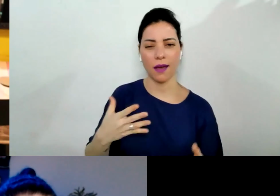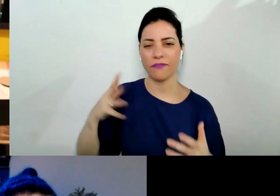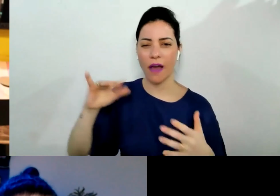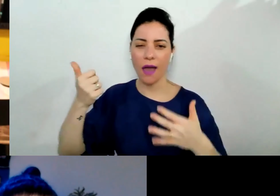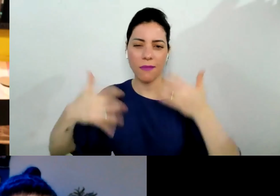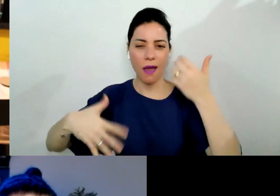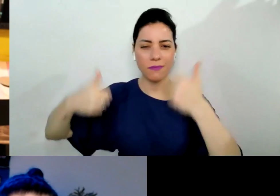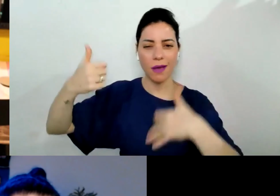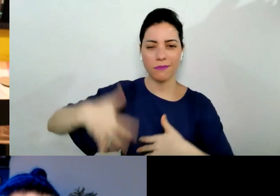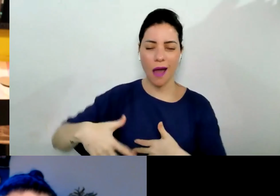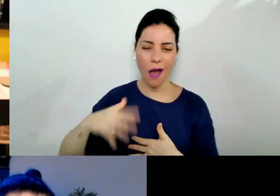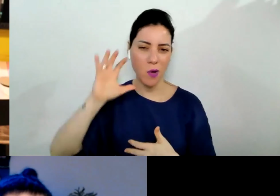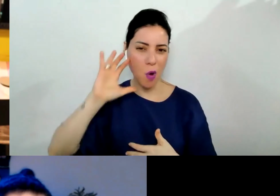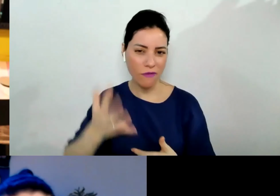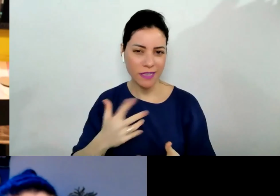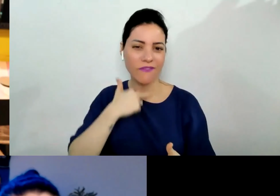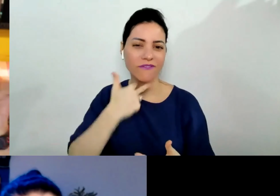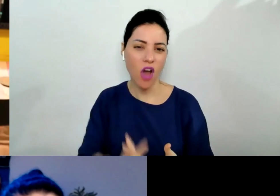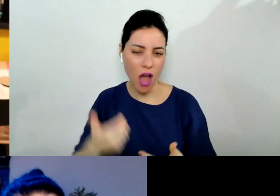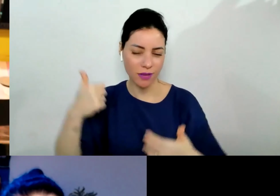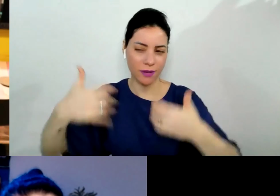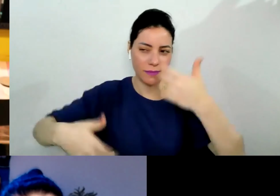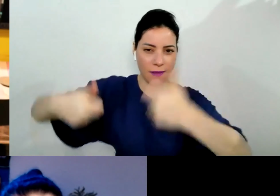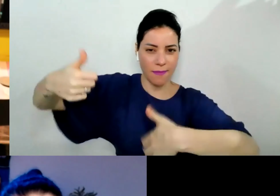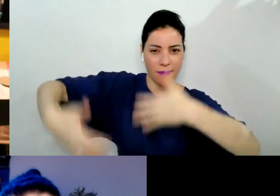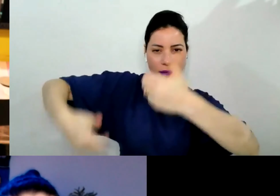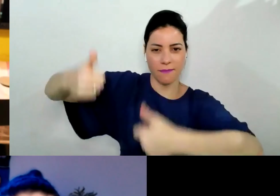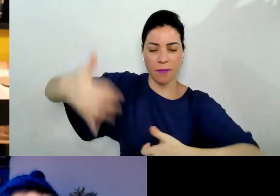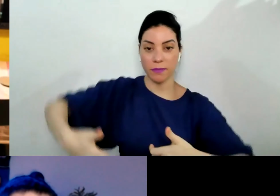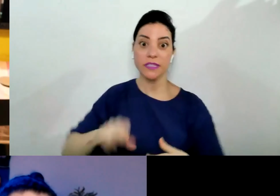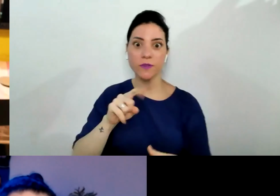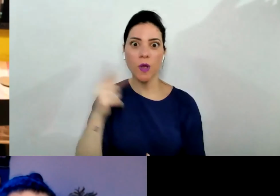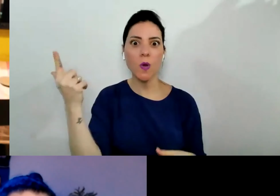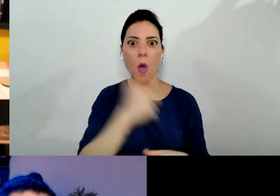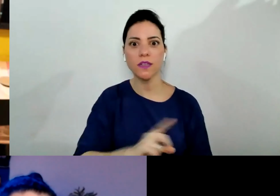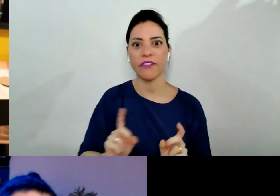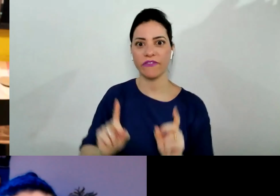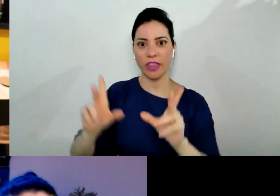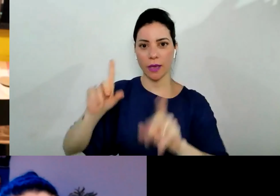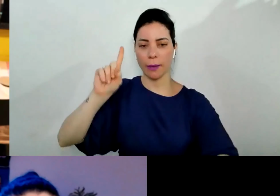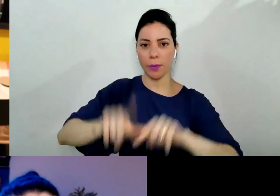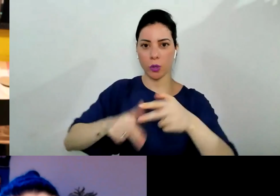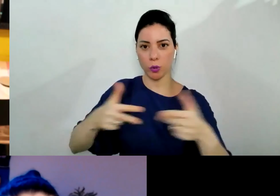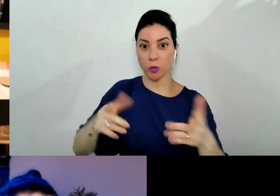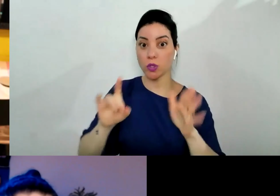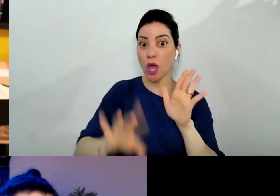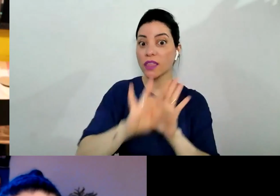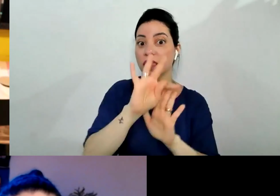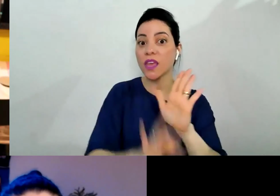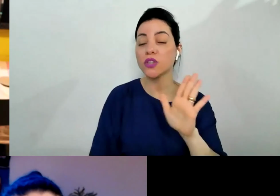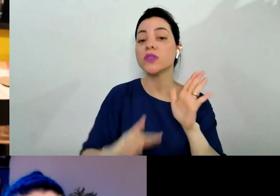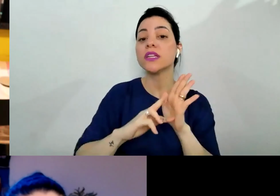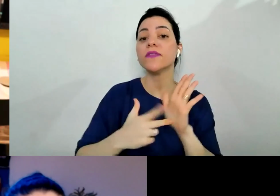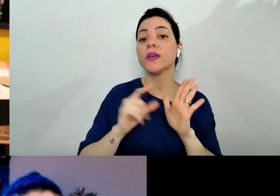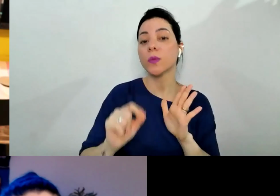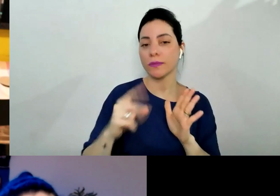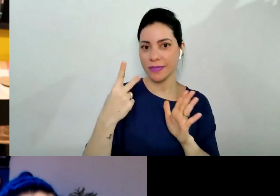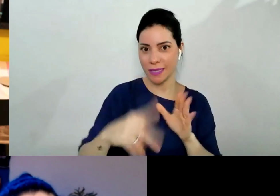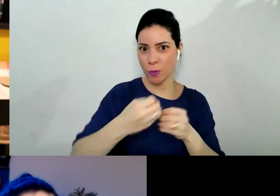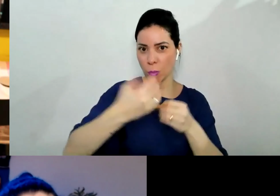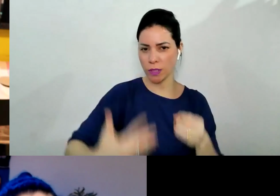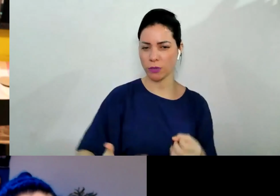conteúdo com a voz então se você conseguir vender o seu produto só com o texto significa que o seu conteúdo